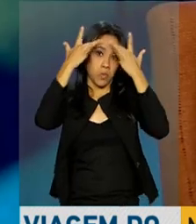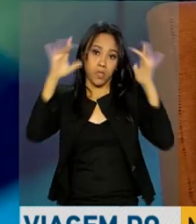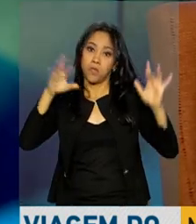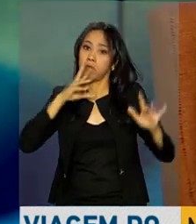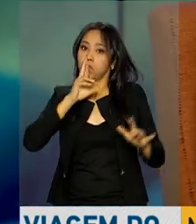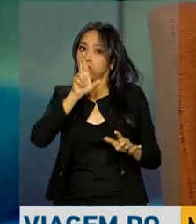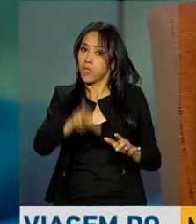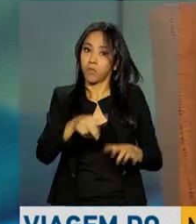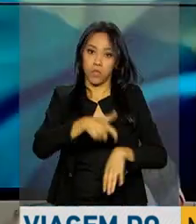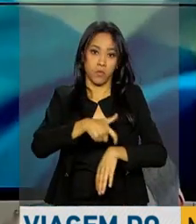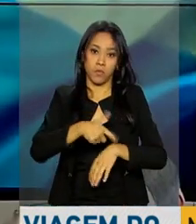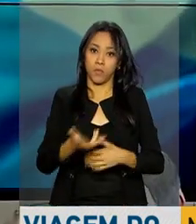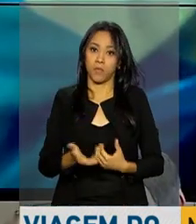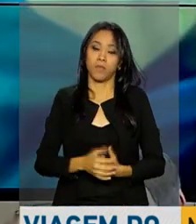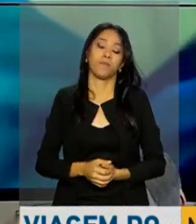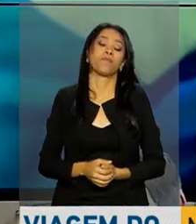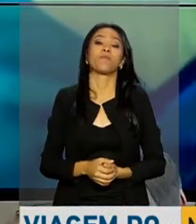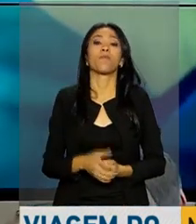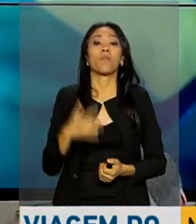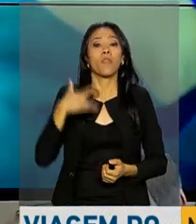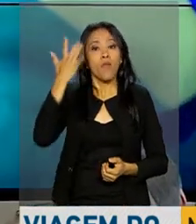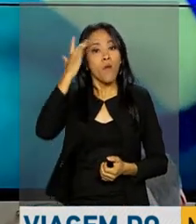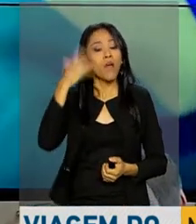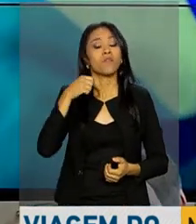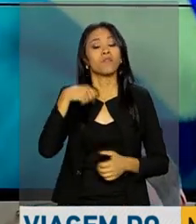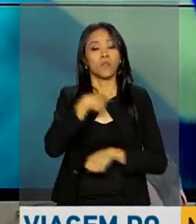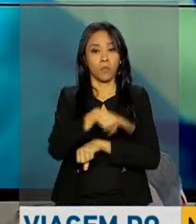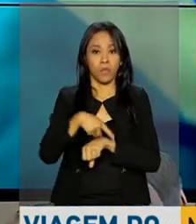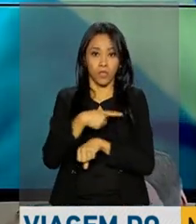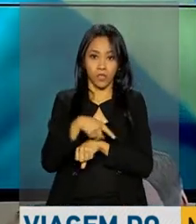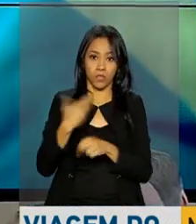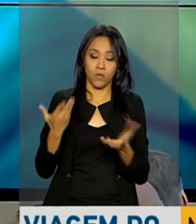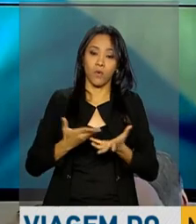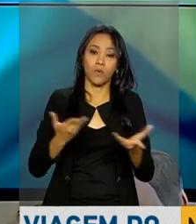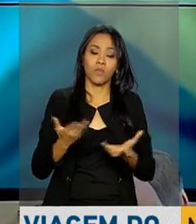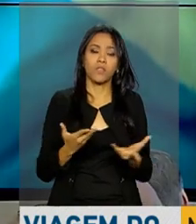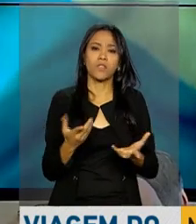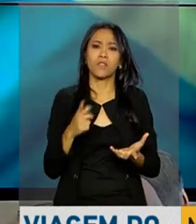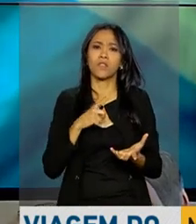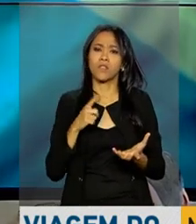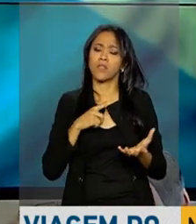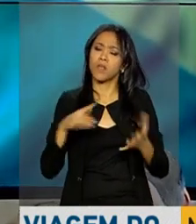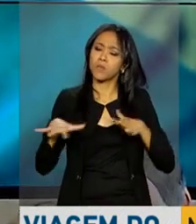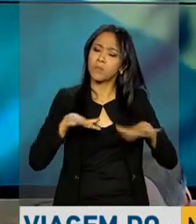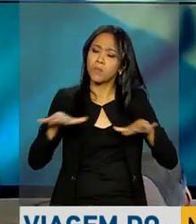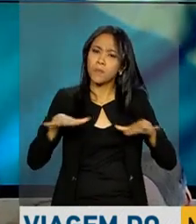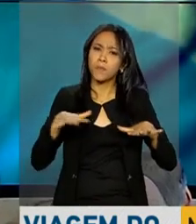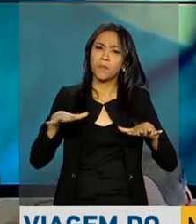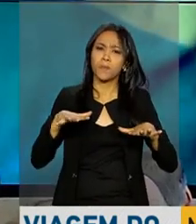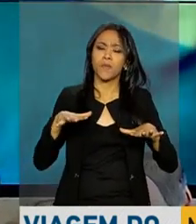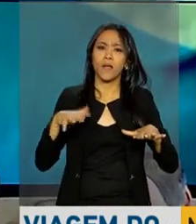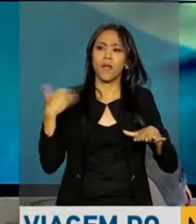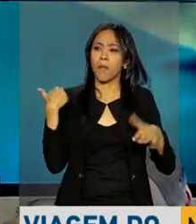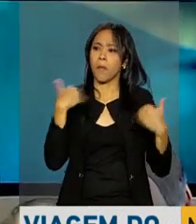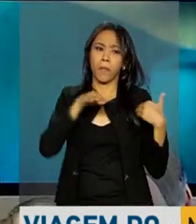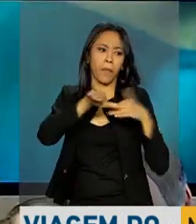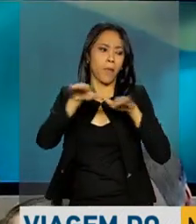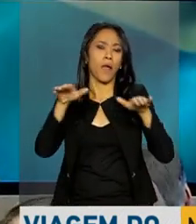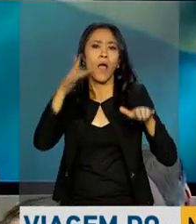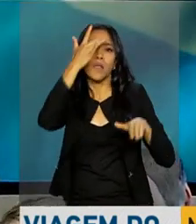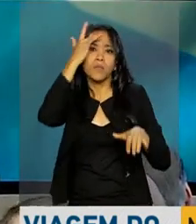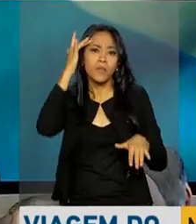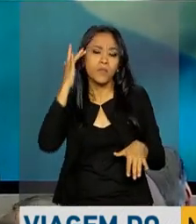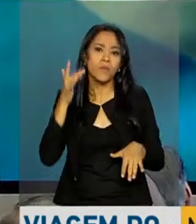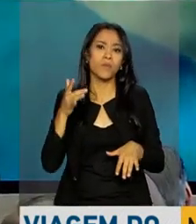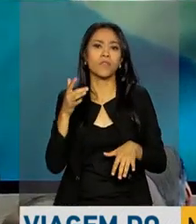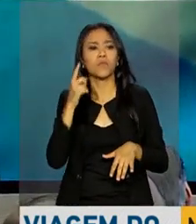não saberia dizer nesse momento. Eu acho que o país hoje, viu, Gladys, está num movimento universal. Você sabe que as pessoas hoje não